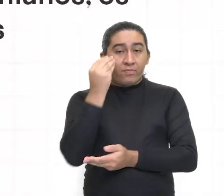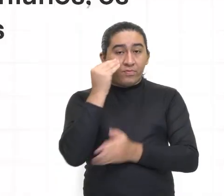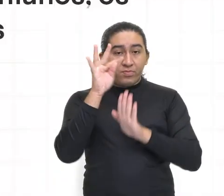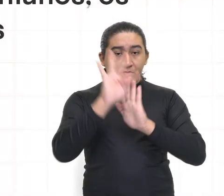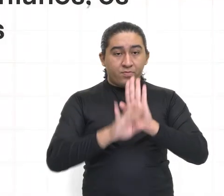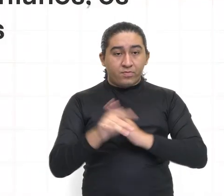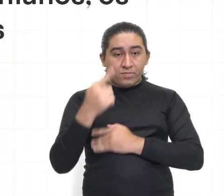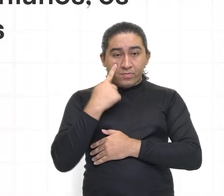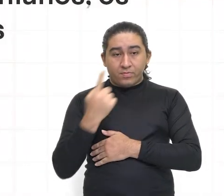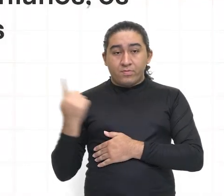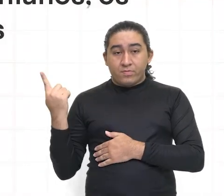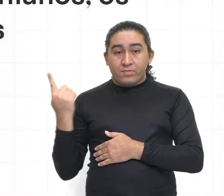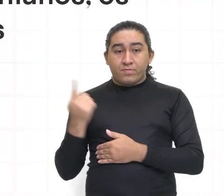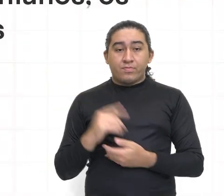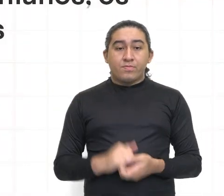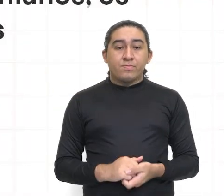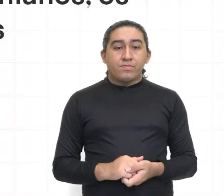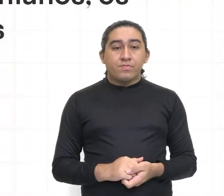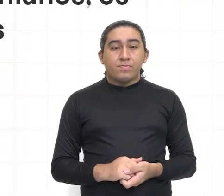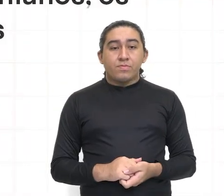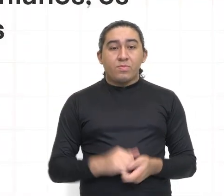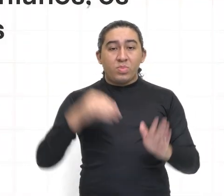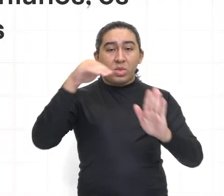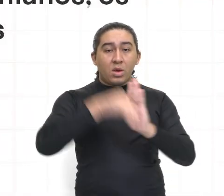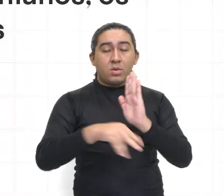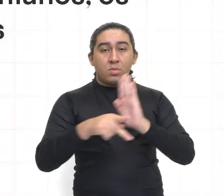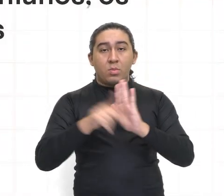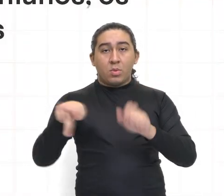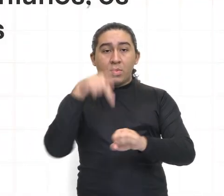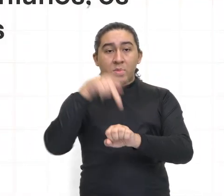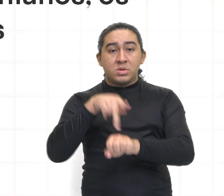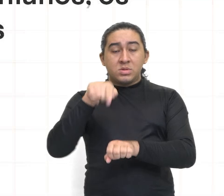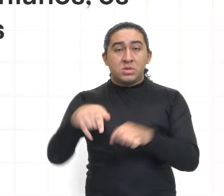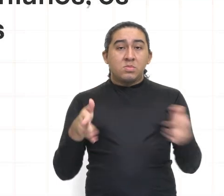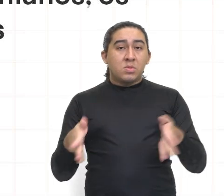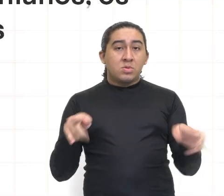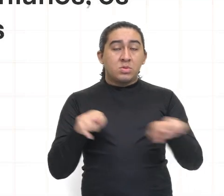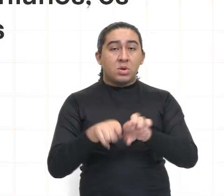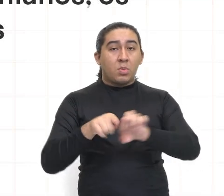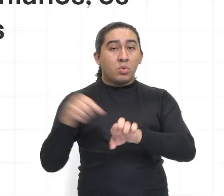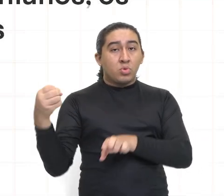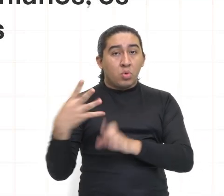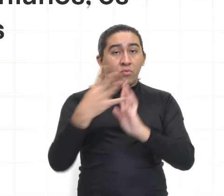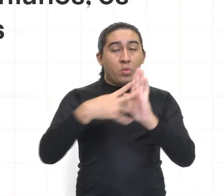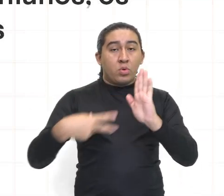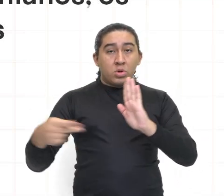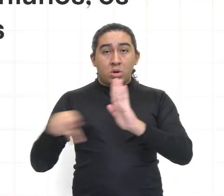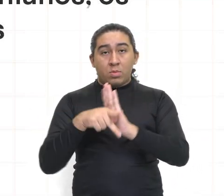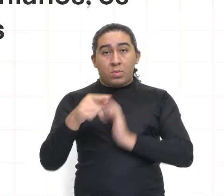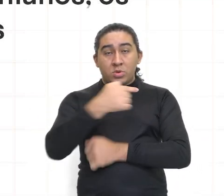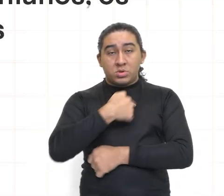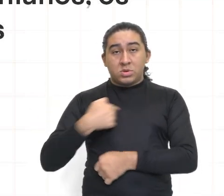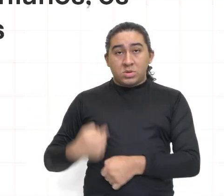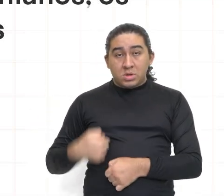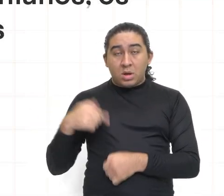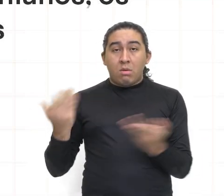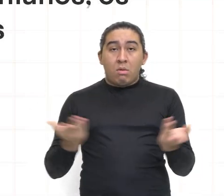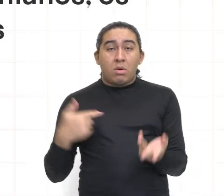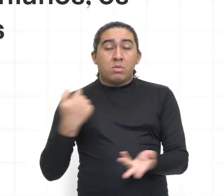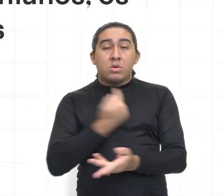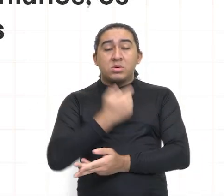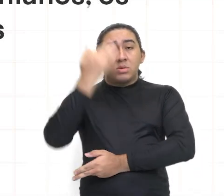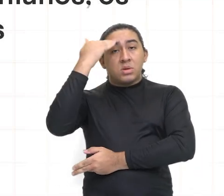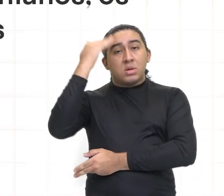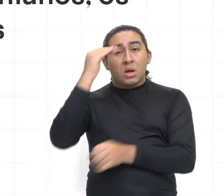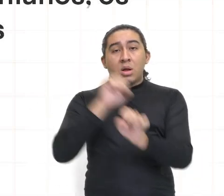galera. A crise dos países socialistas e o novo modelo chinês. Vamos começar a entender então como é